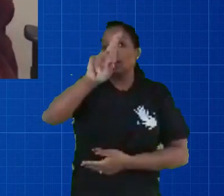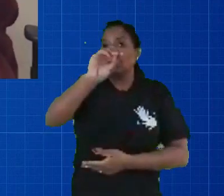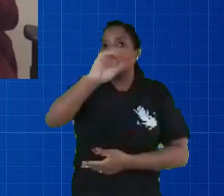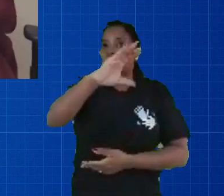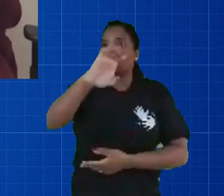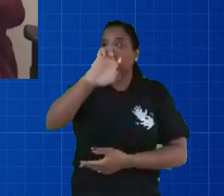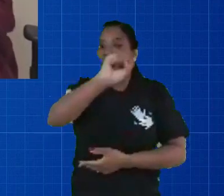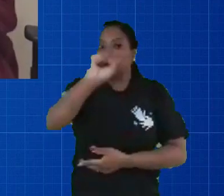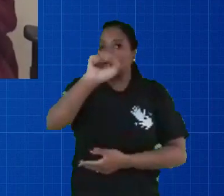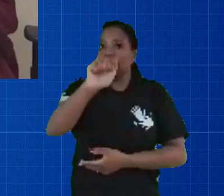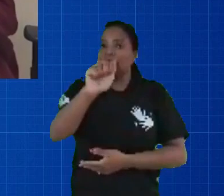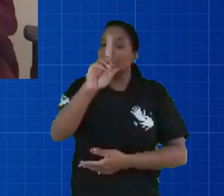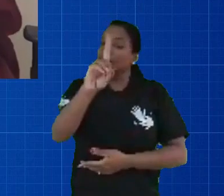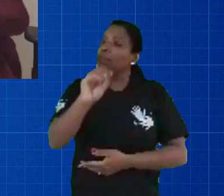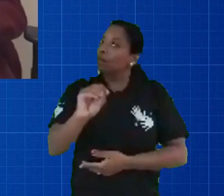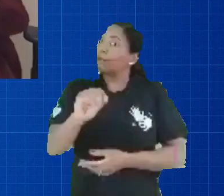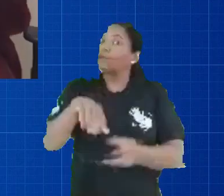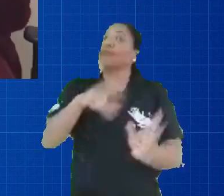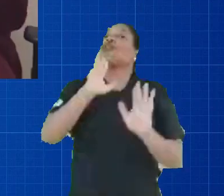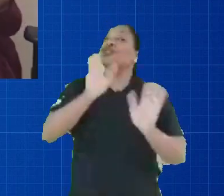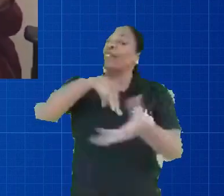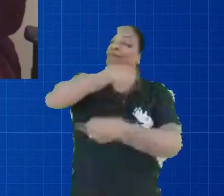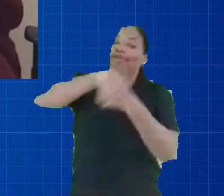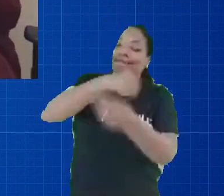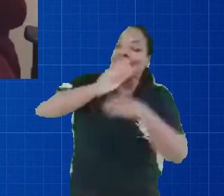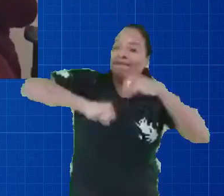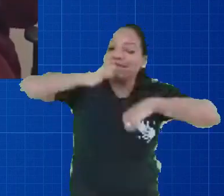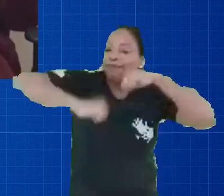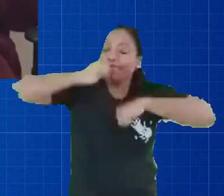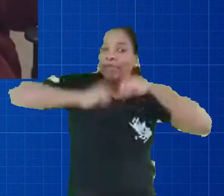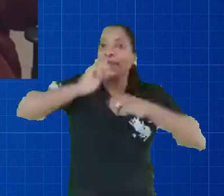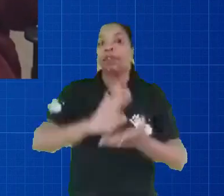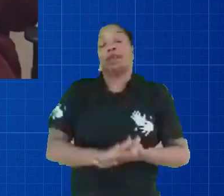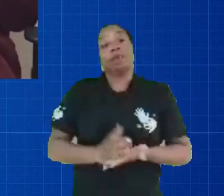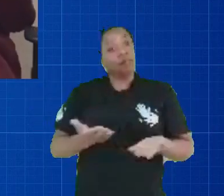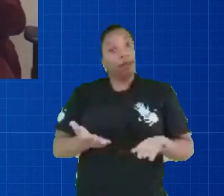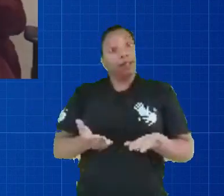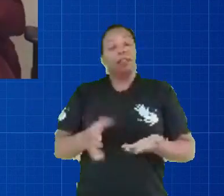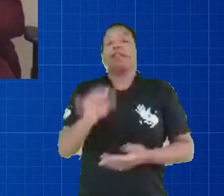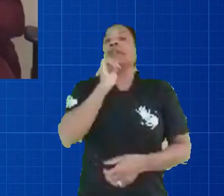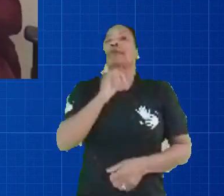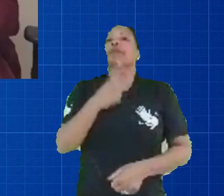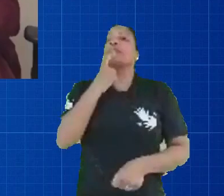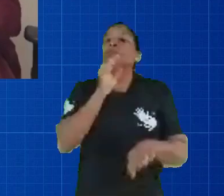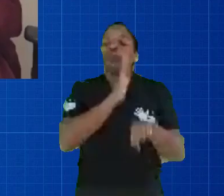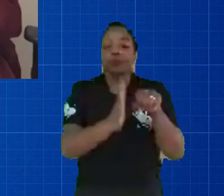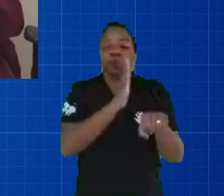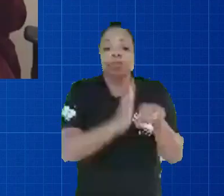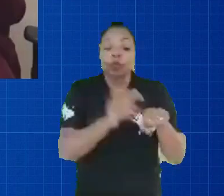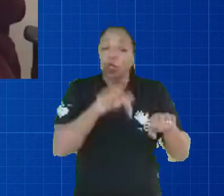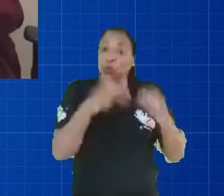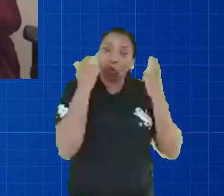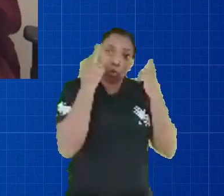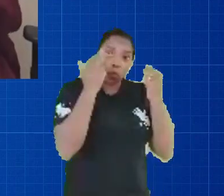na hora que a gente faz um molho de tomate, pode acrescentar ali uma água e ele vira processado. A partir do momento que é feito o ketchup, que